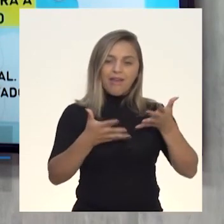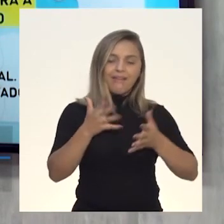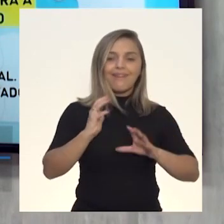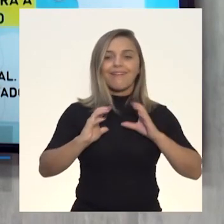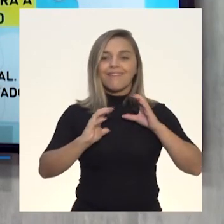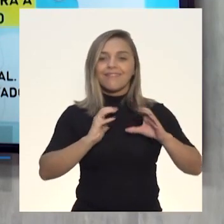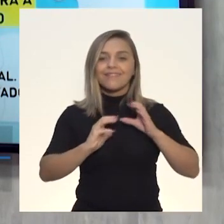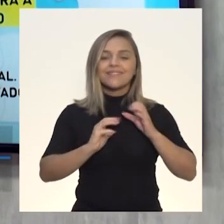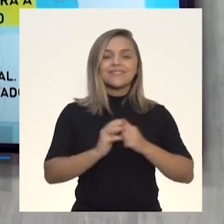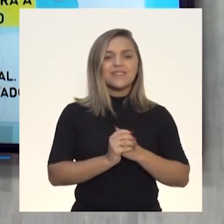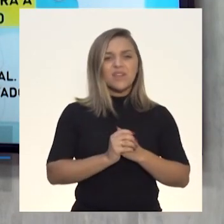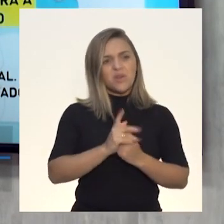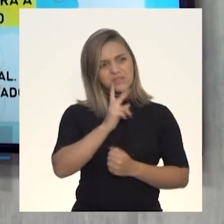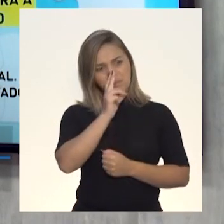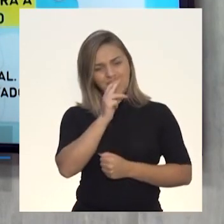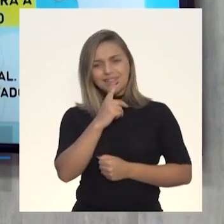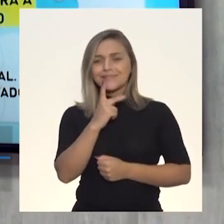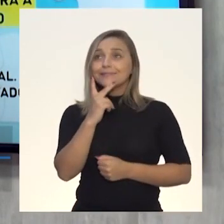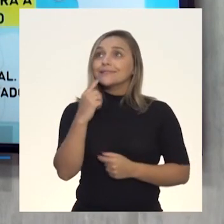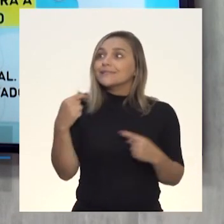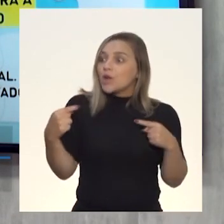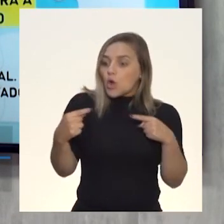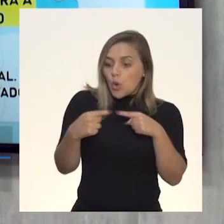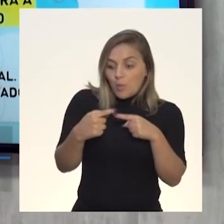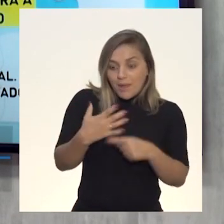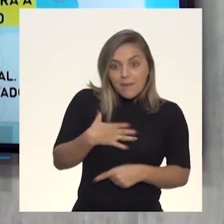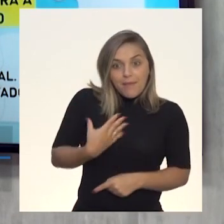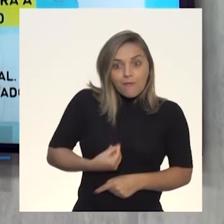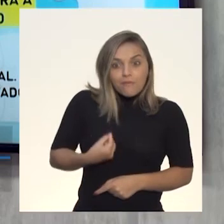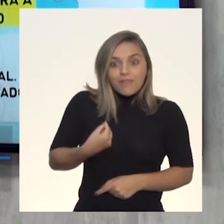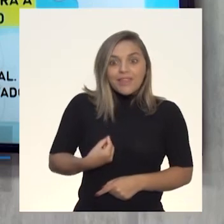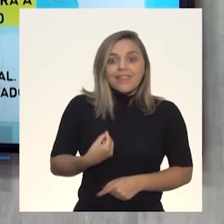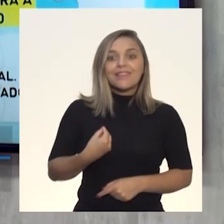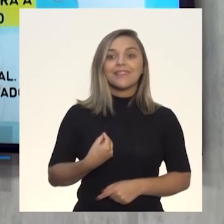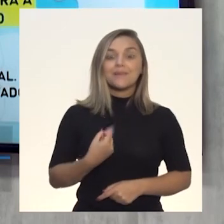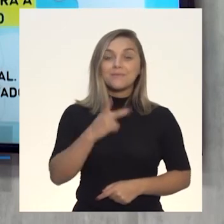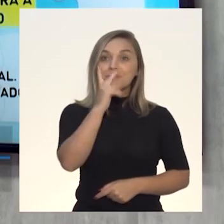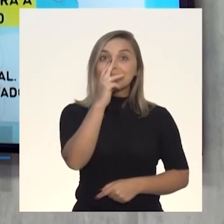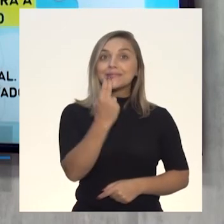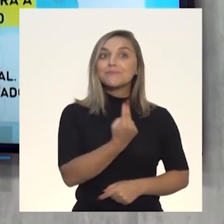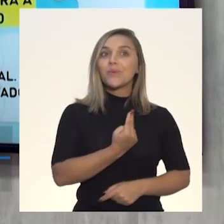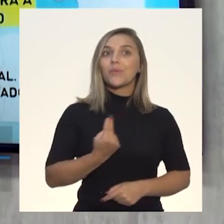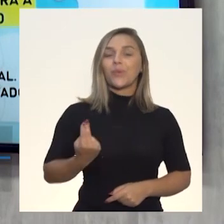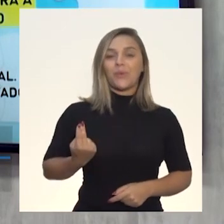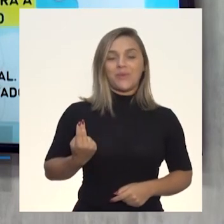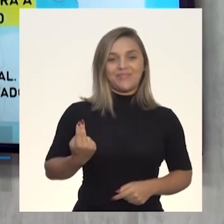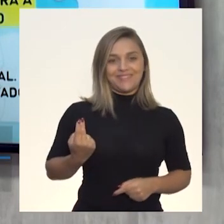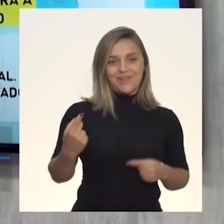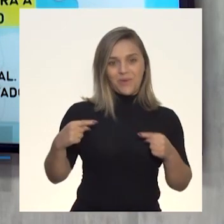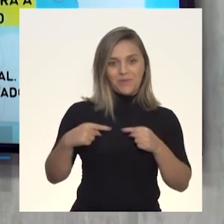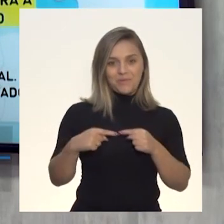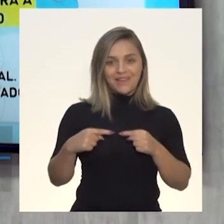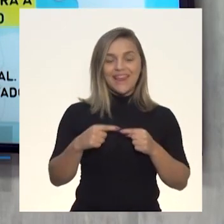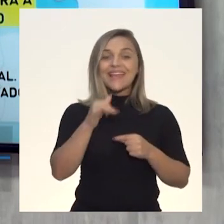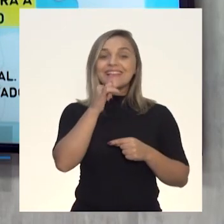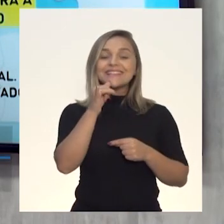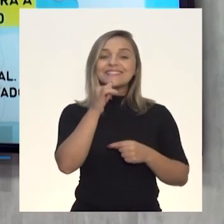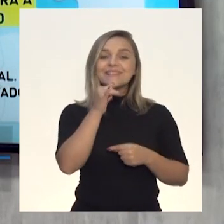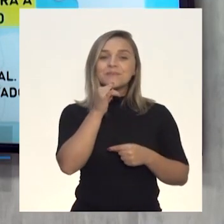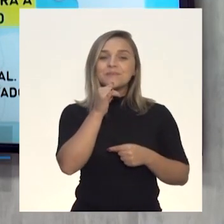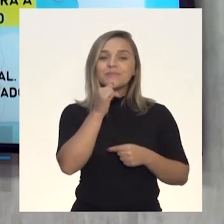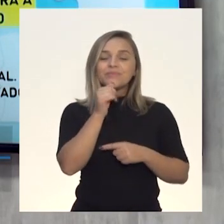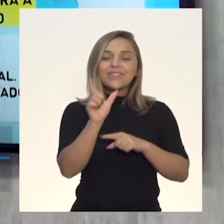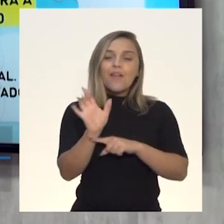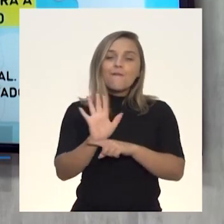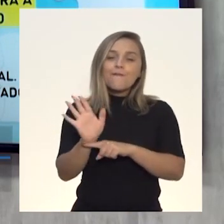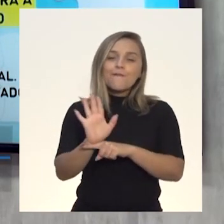gente, parece que ele fez essa música pra mim, ó, parece que é meu nome. Né? Assiste uma série ali, dá um